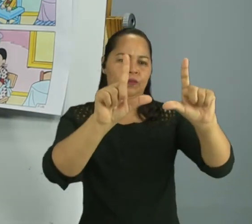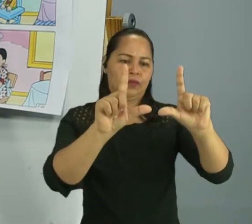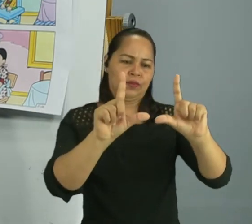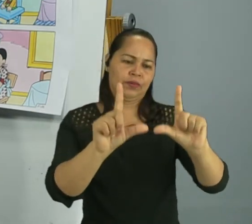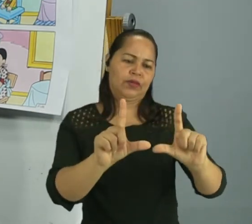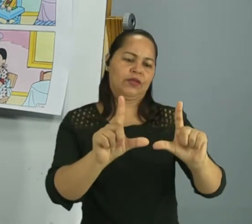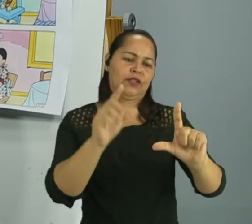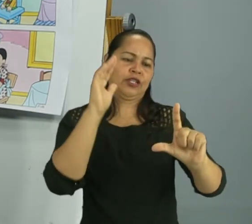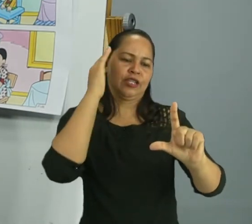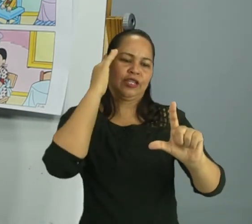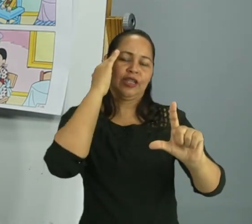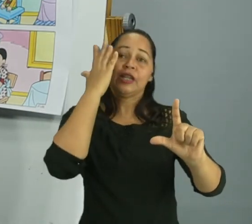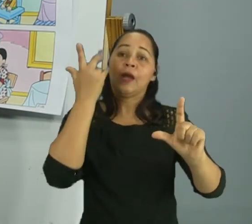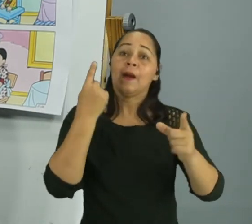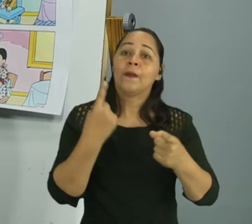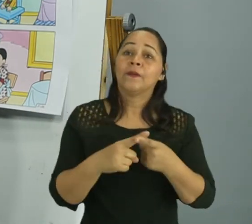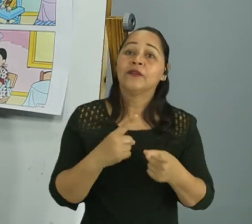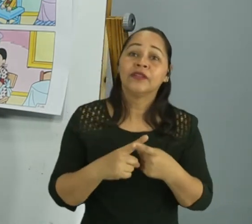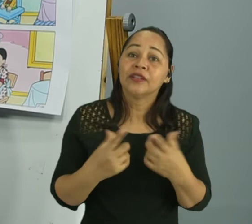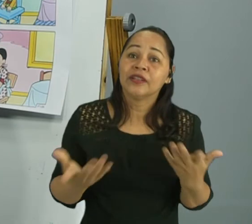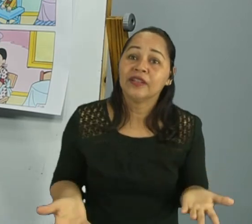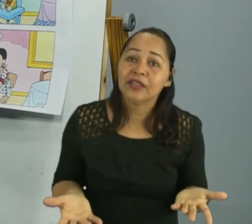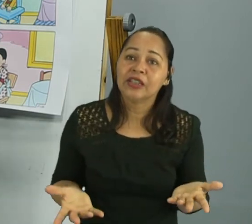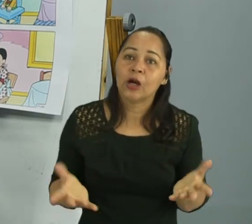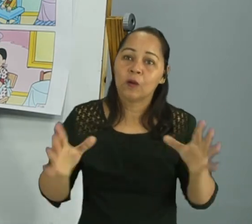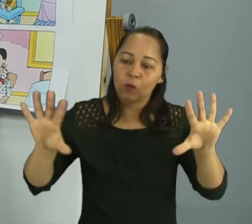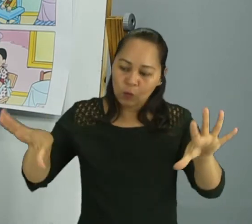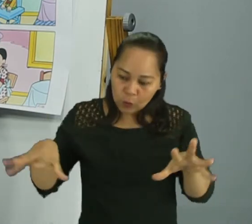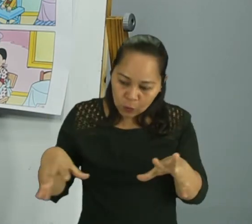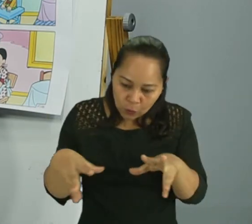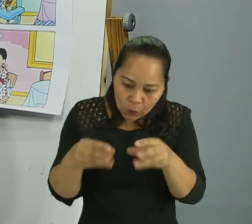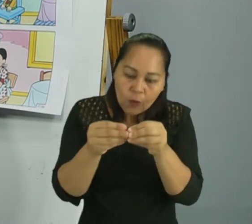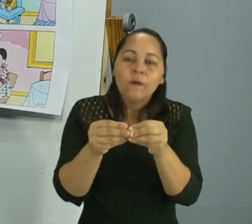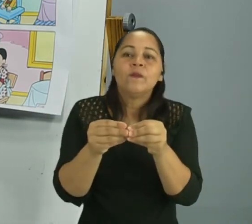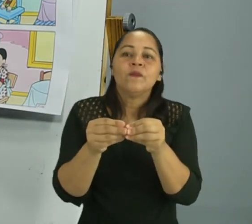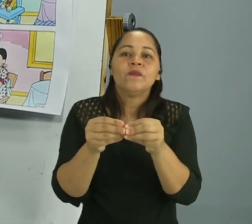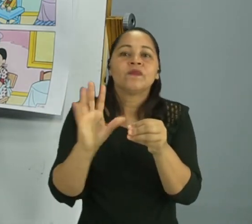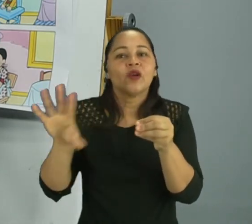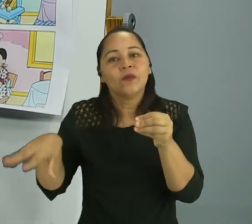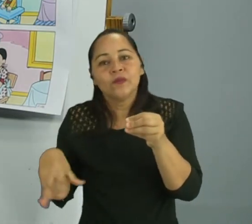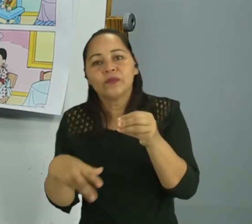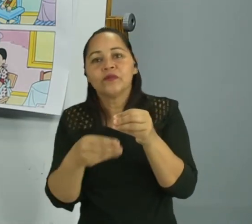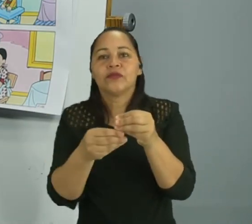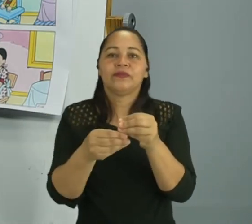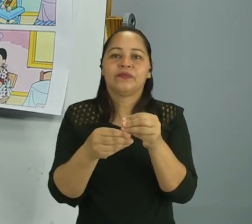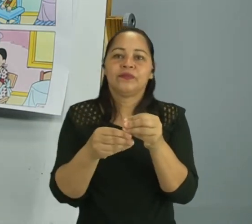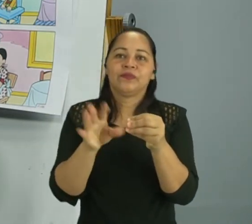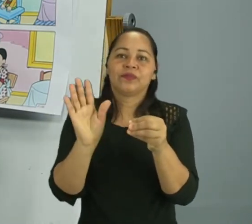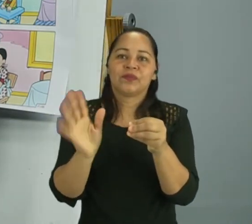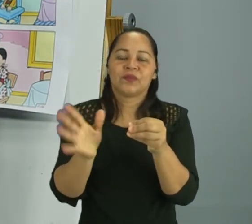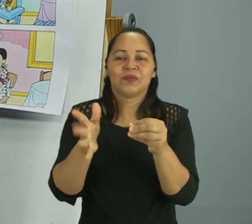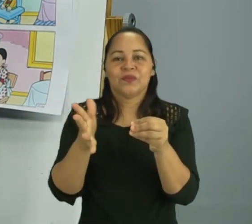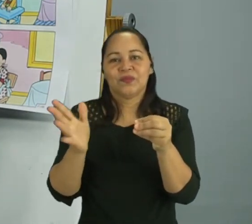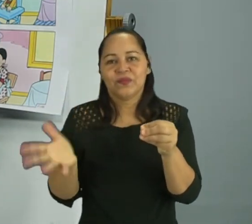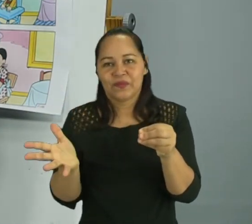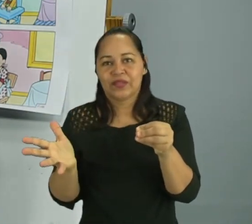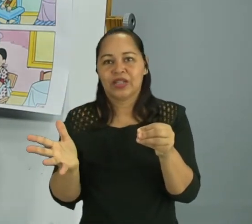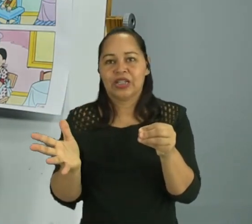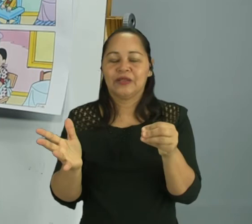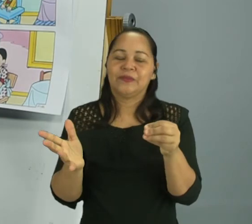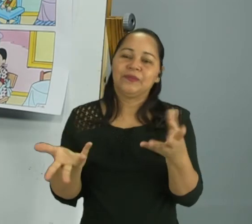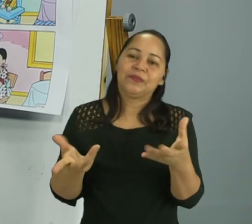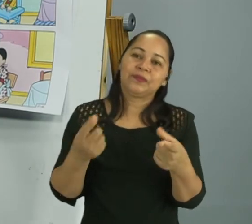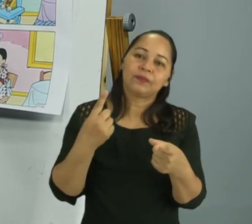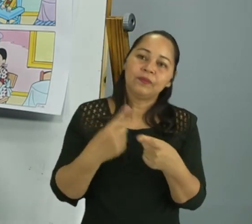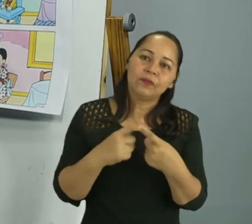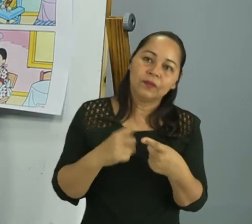parte e entender como a tirinha. A tirinha é um resumo. É um resumo, muitas vezes, daquilo que passou tudo no